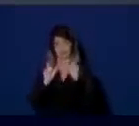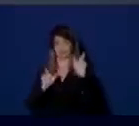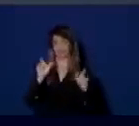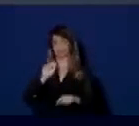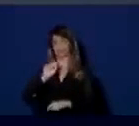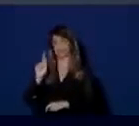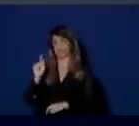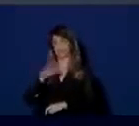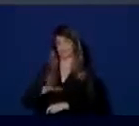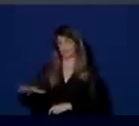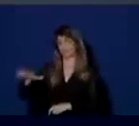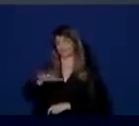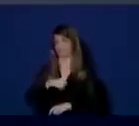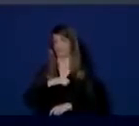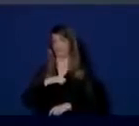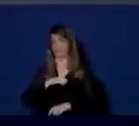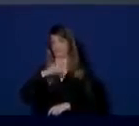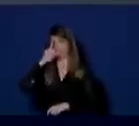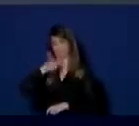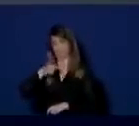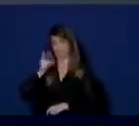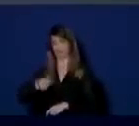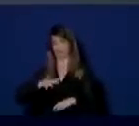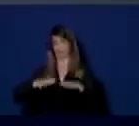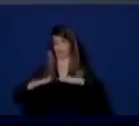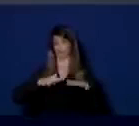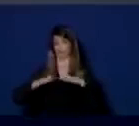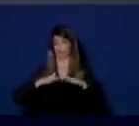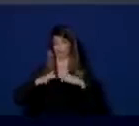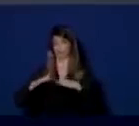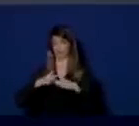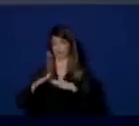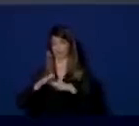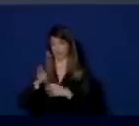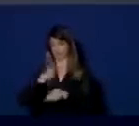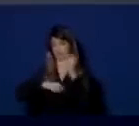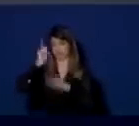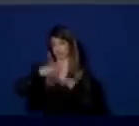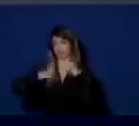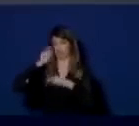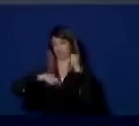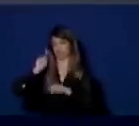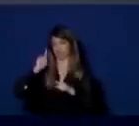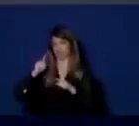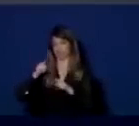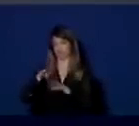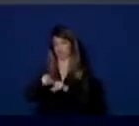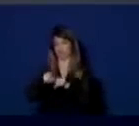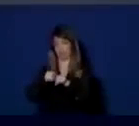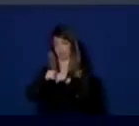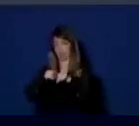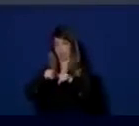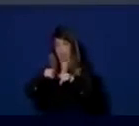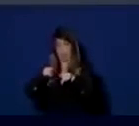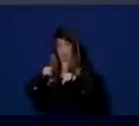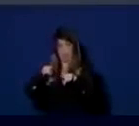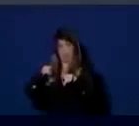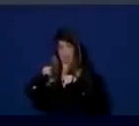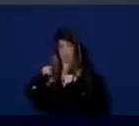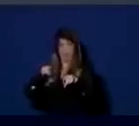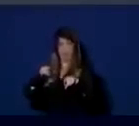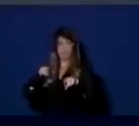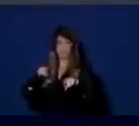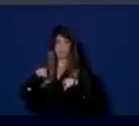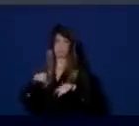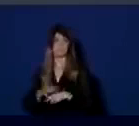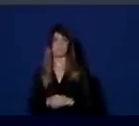agentes de mercado têm mandato, e esses movimentos muito drásticos, eles geram descontinuidades. E essas descontinuidades geram